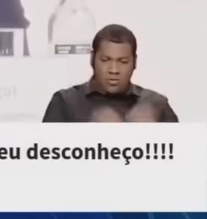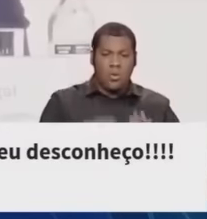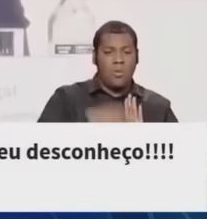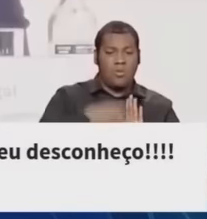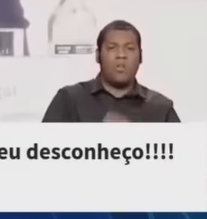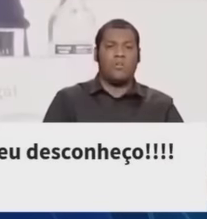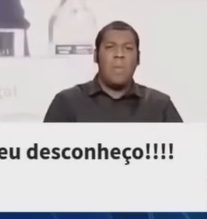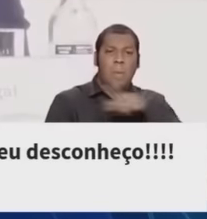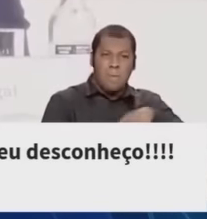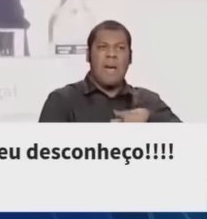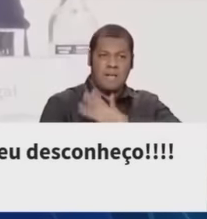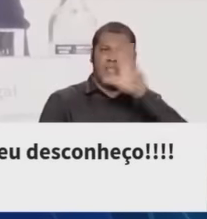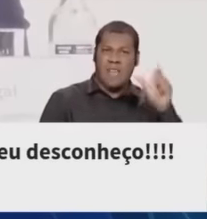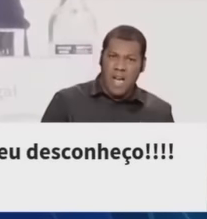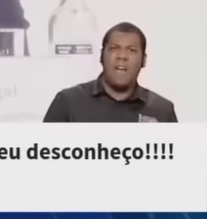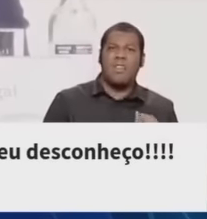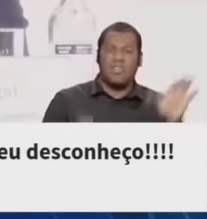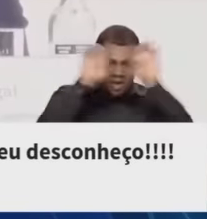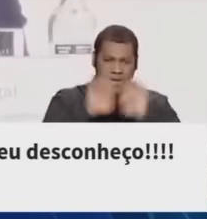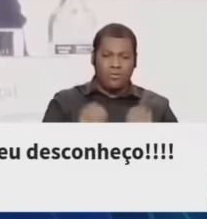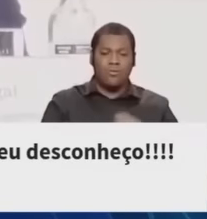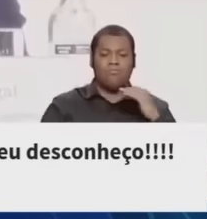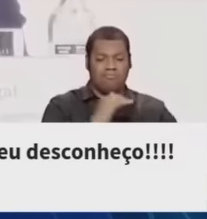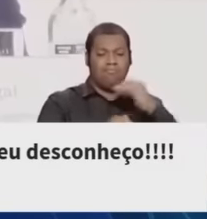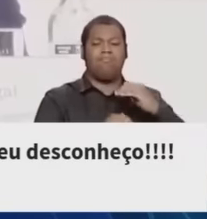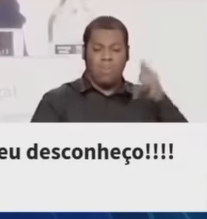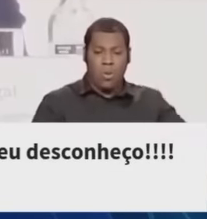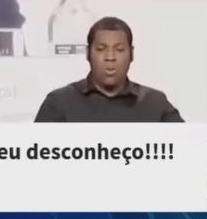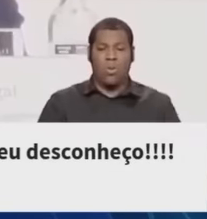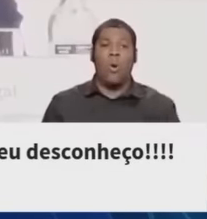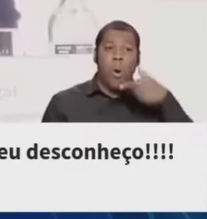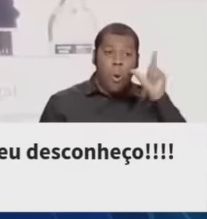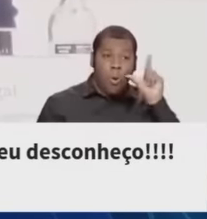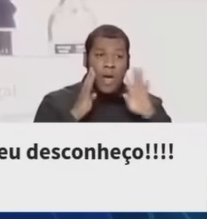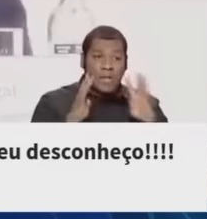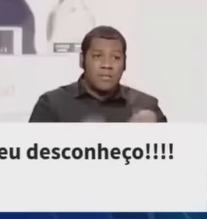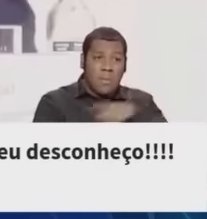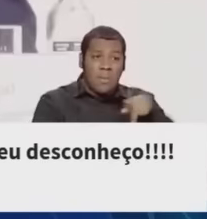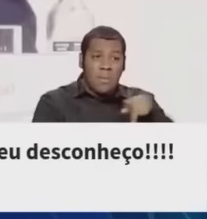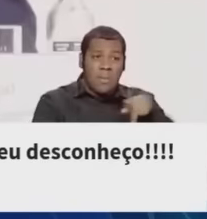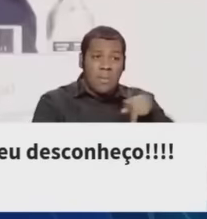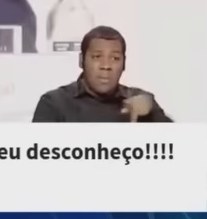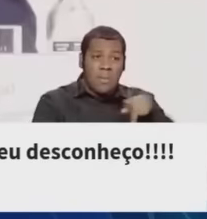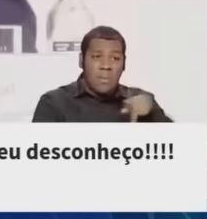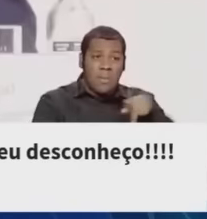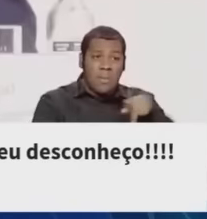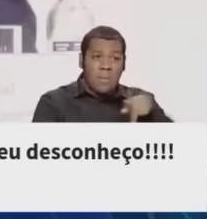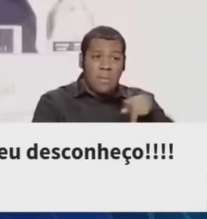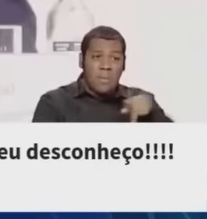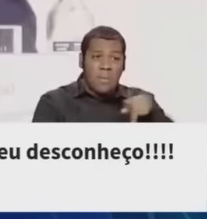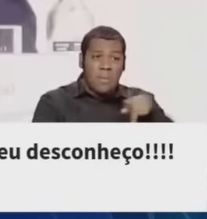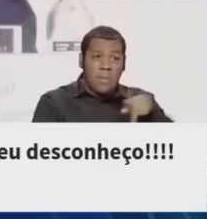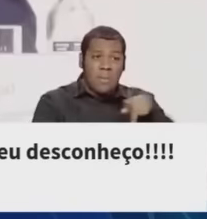África já teria dado um salto de qualidade na infraestrutura. Ontem nós ouvimos o presidente do Congo falar do Rio Congo. Pelo